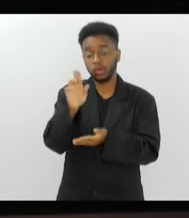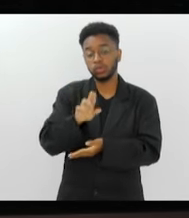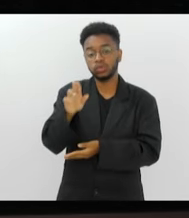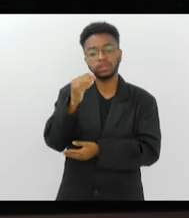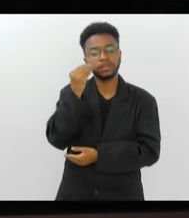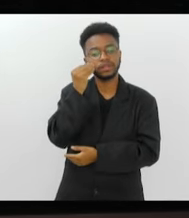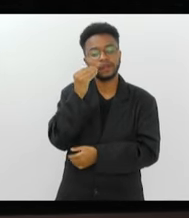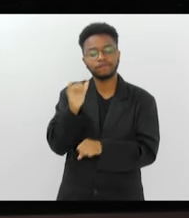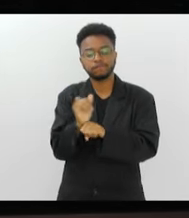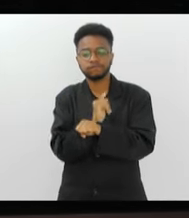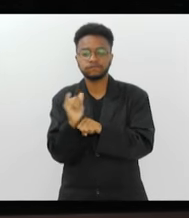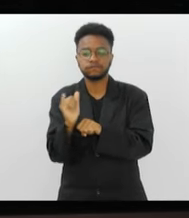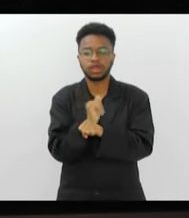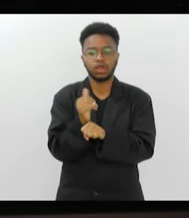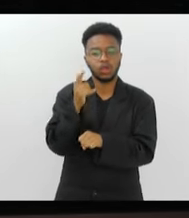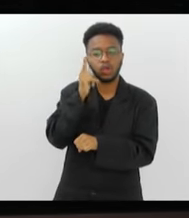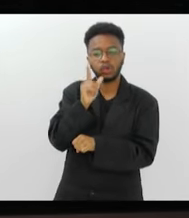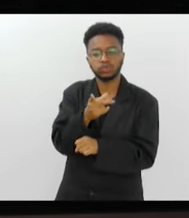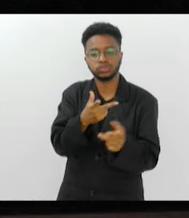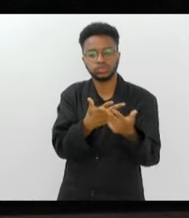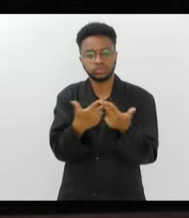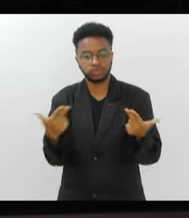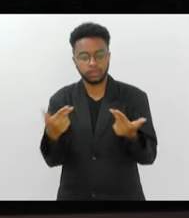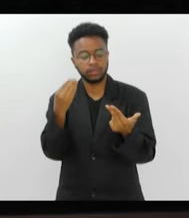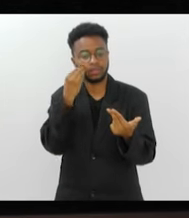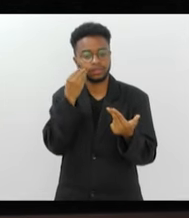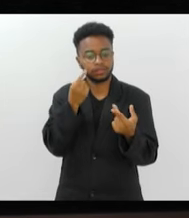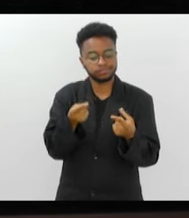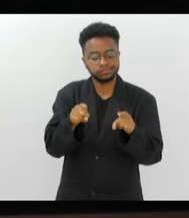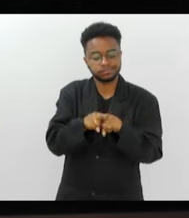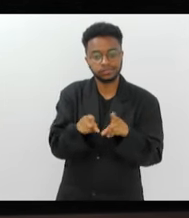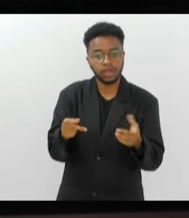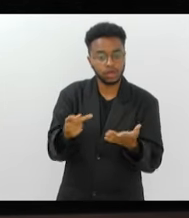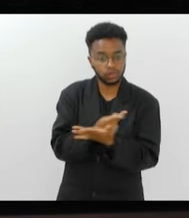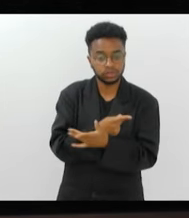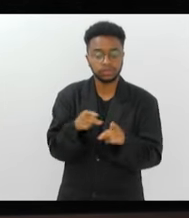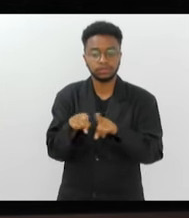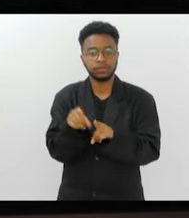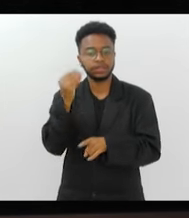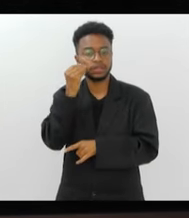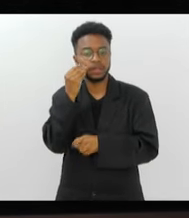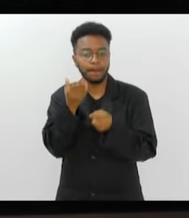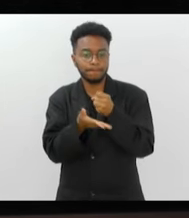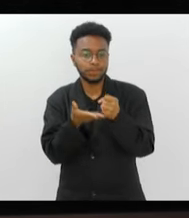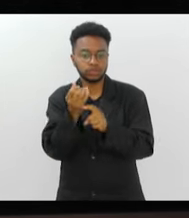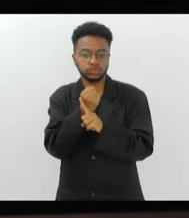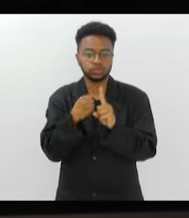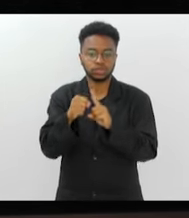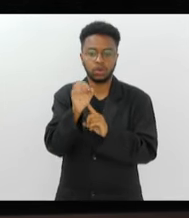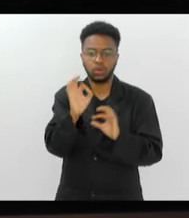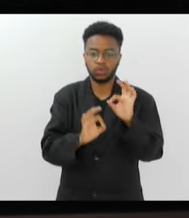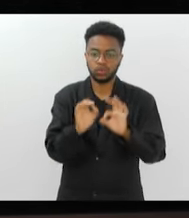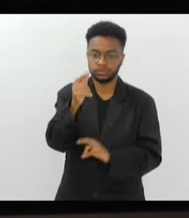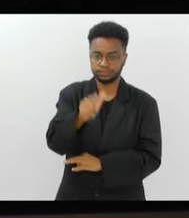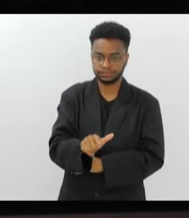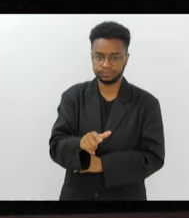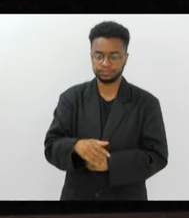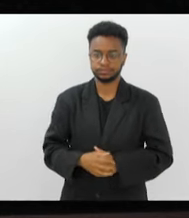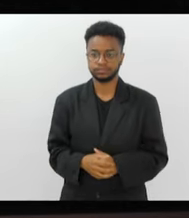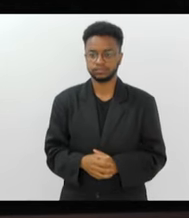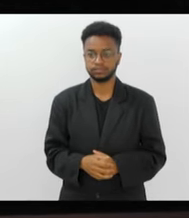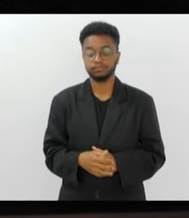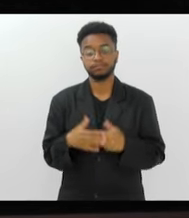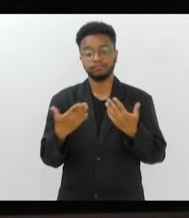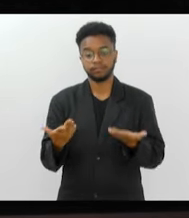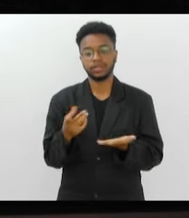barganha para que as filiações aconteçam, para que as bases sociais sejam reorganizadas. E cada